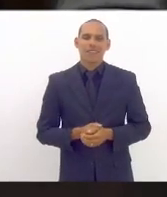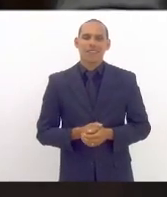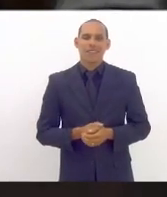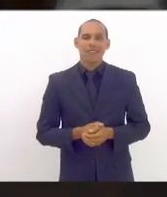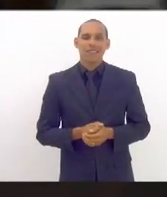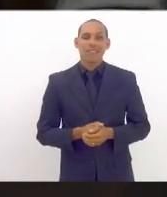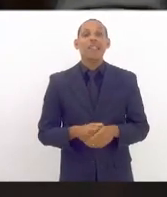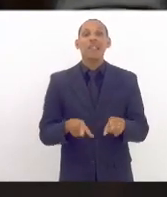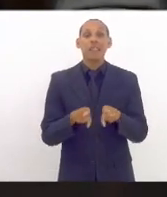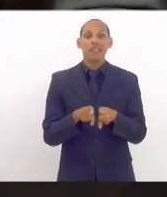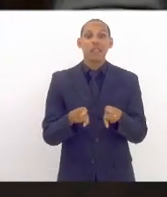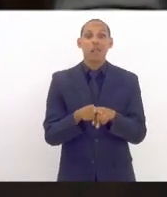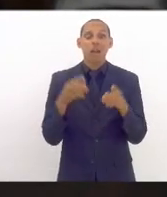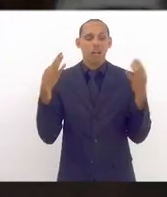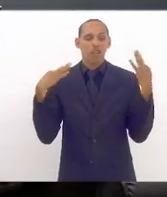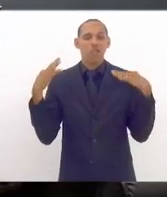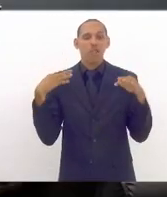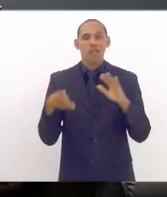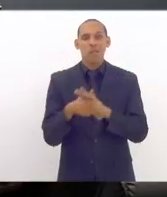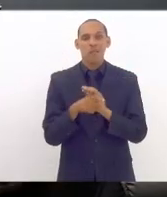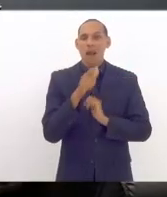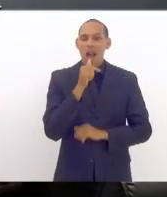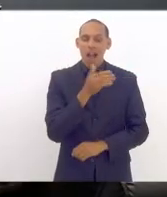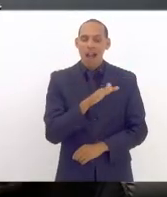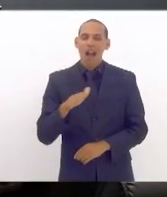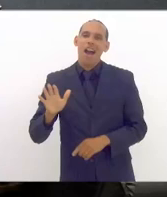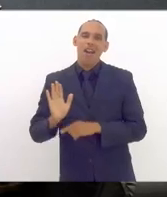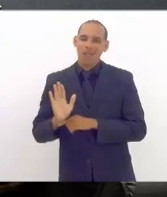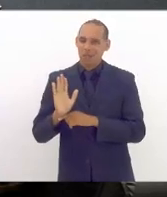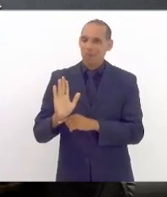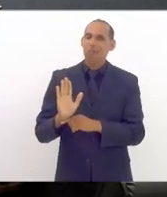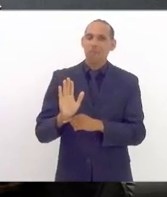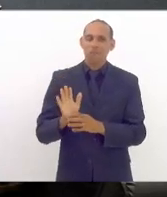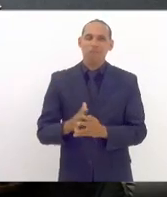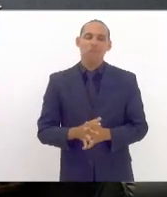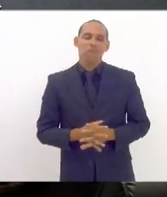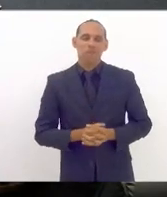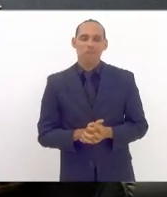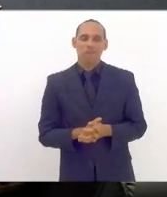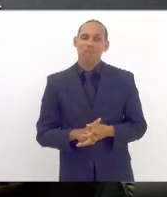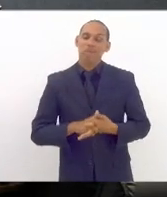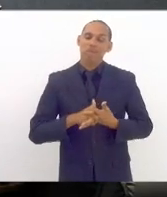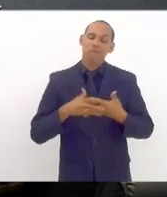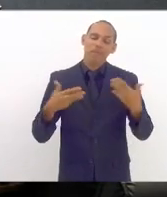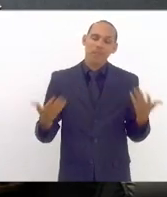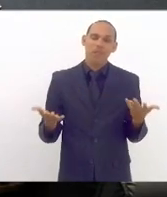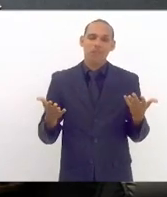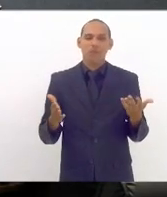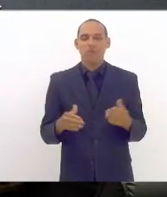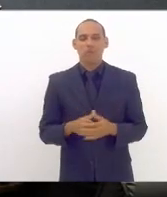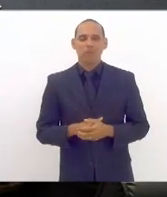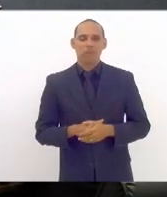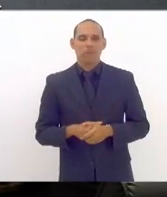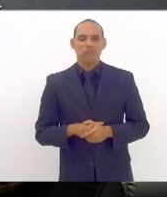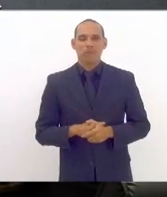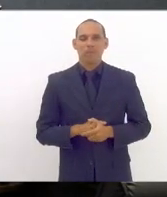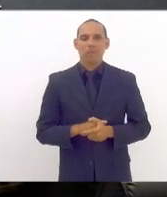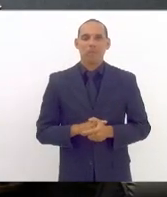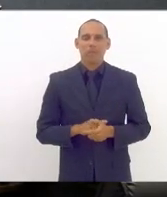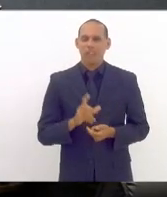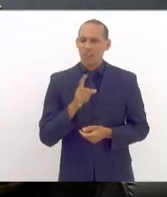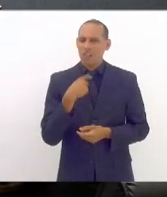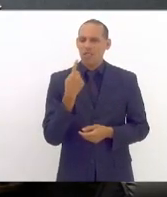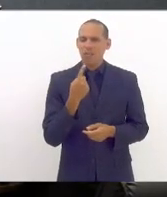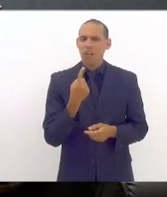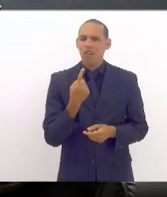e até o turismo do Mauro para ajudar então diante disso tudo verificamos